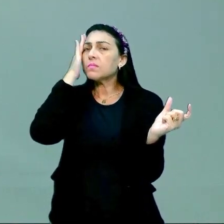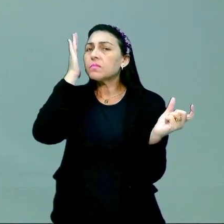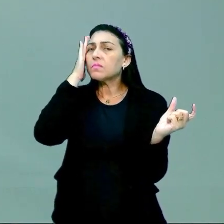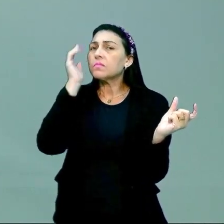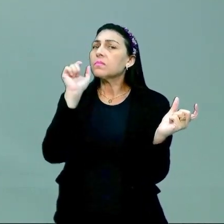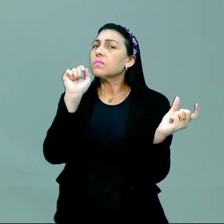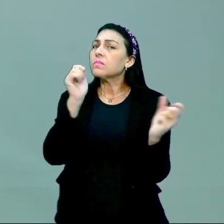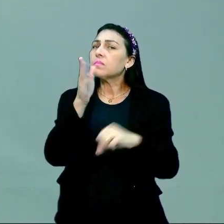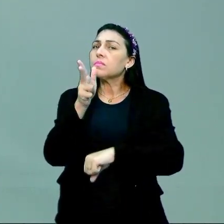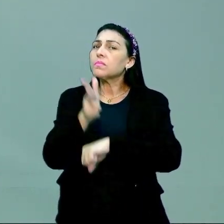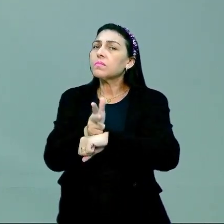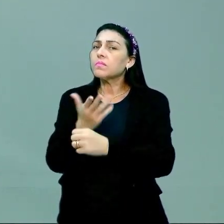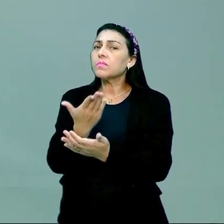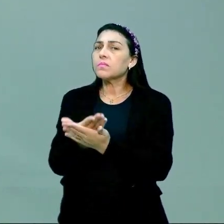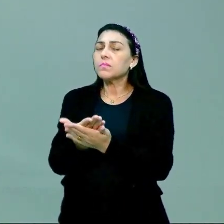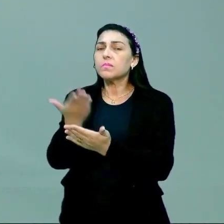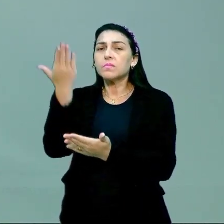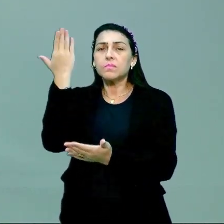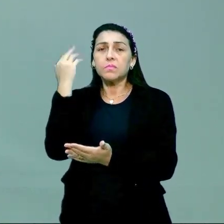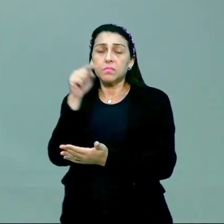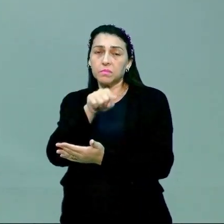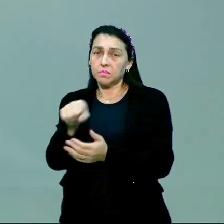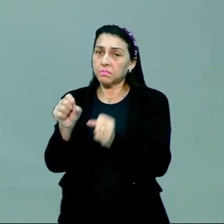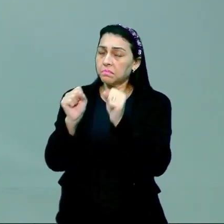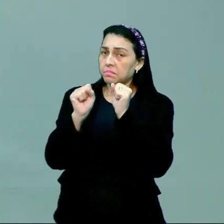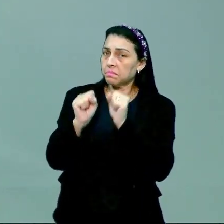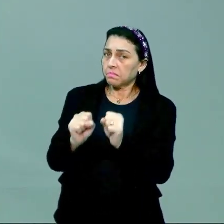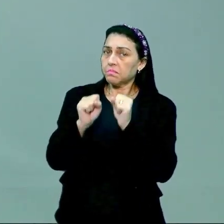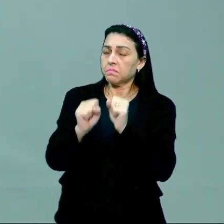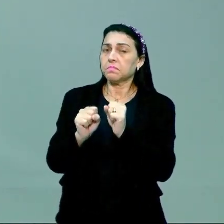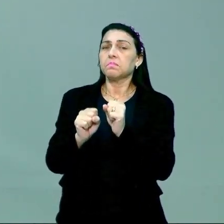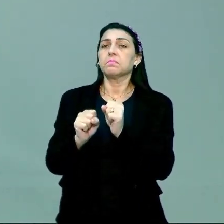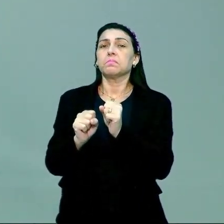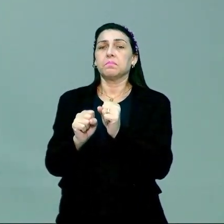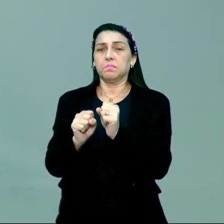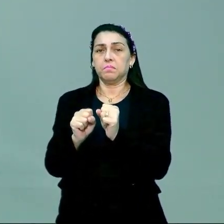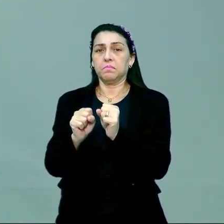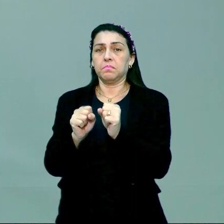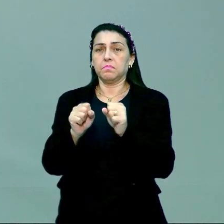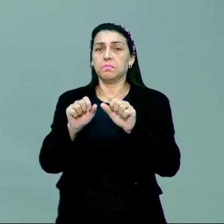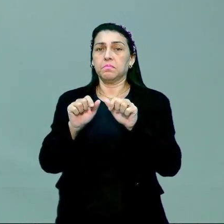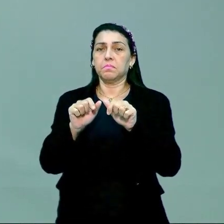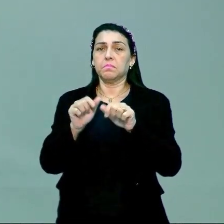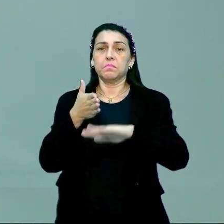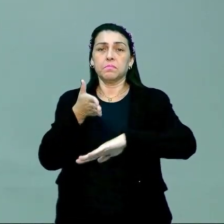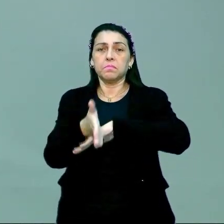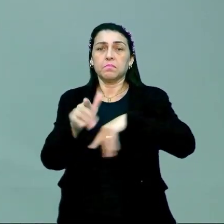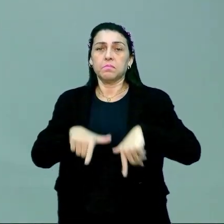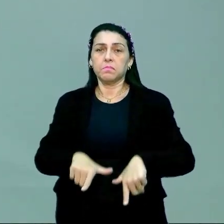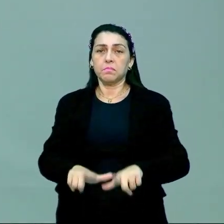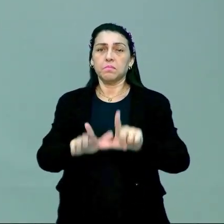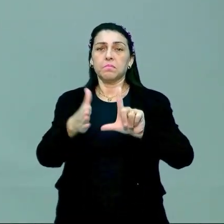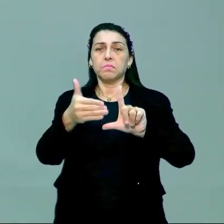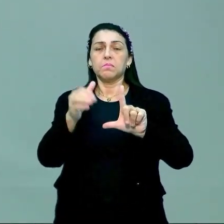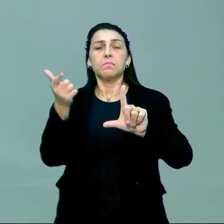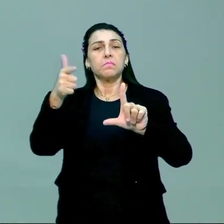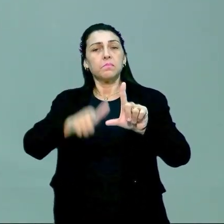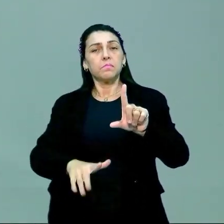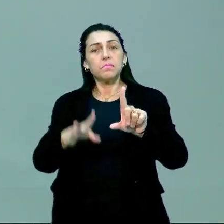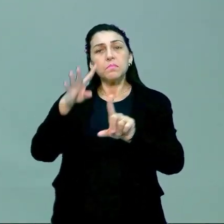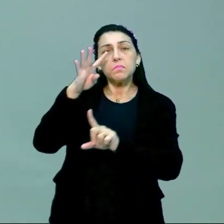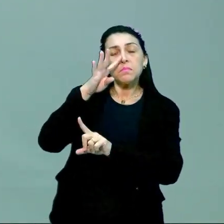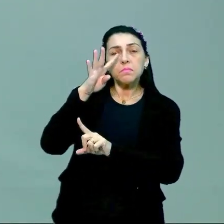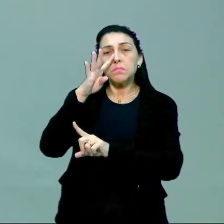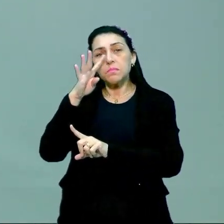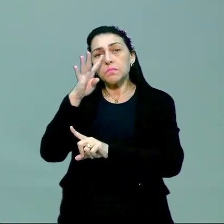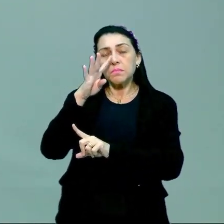numa videoaula anterior e que você pode estar acessando a nossa plataforma novamente para poder